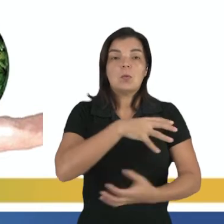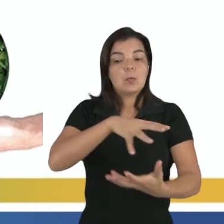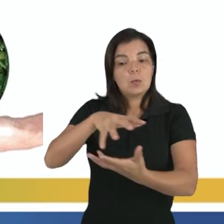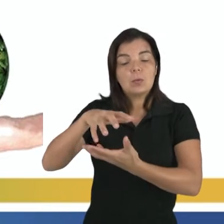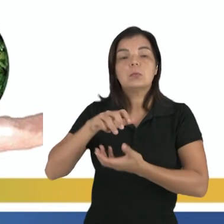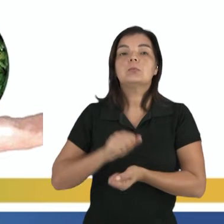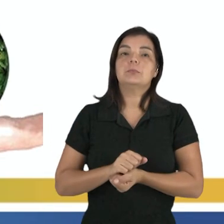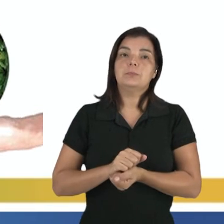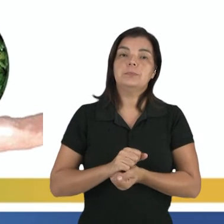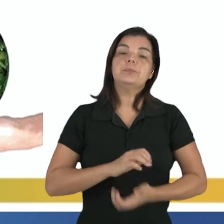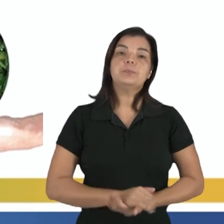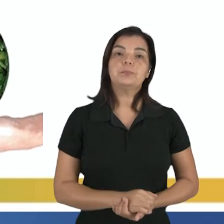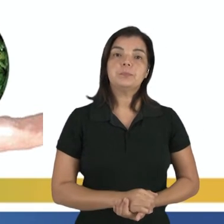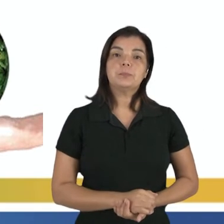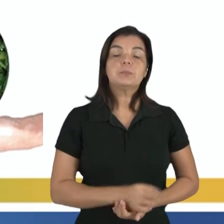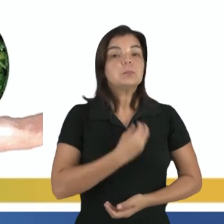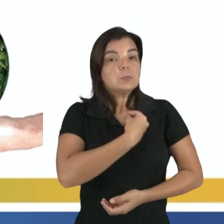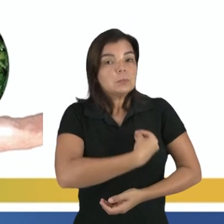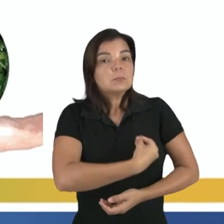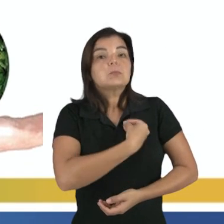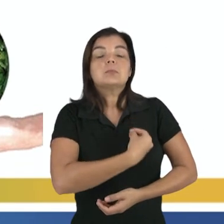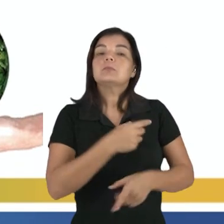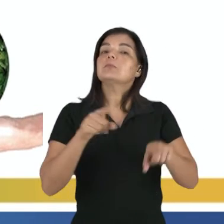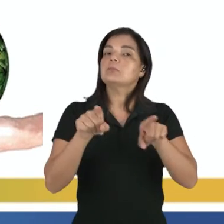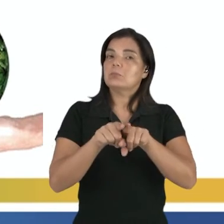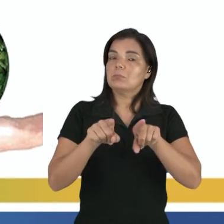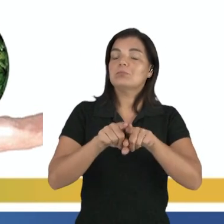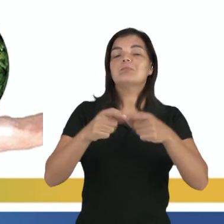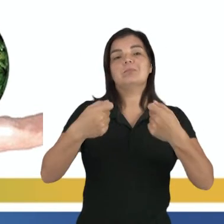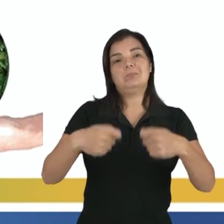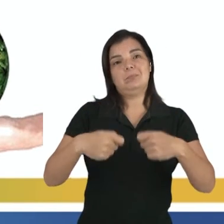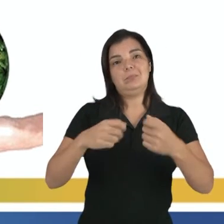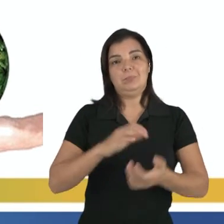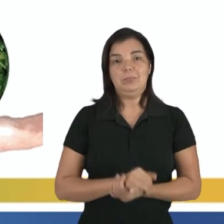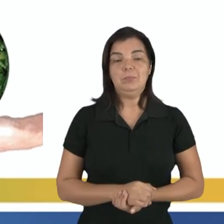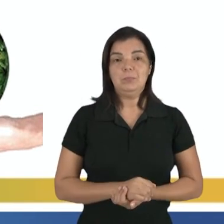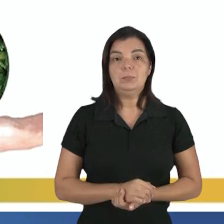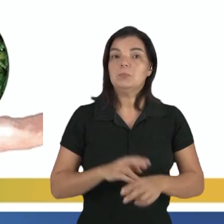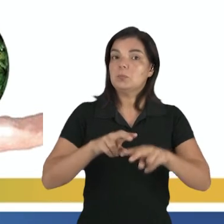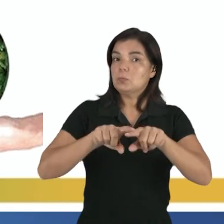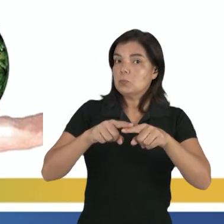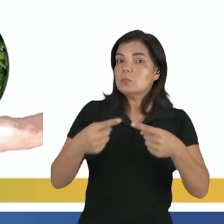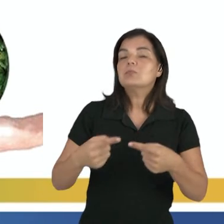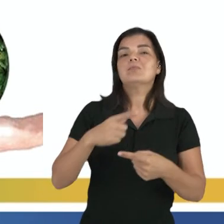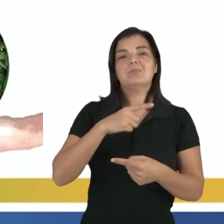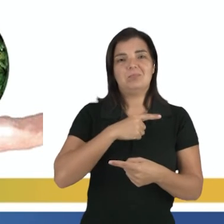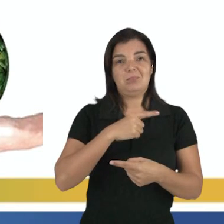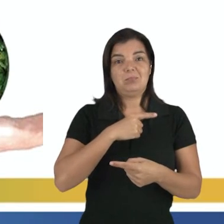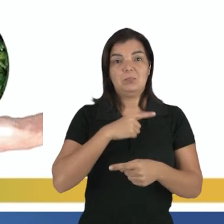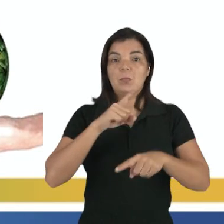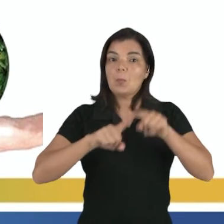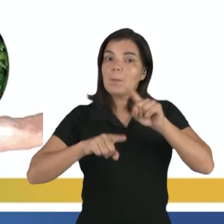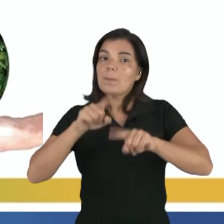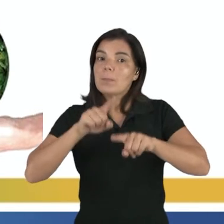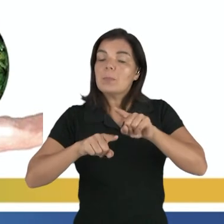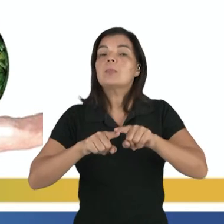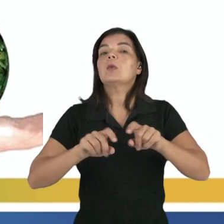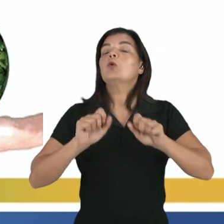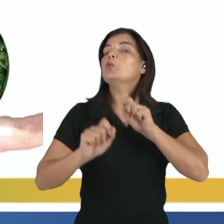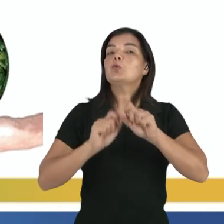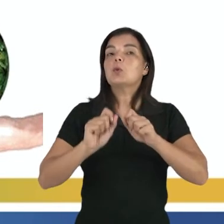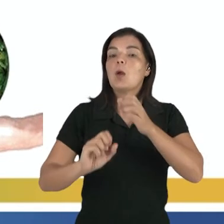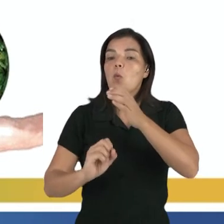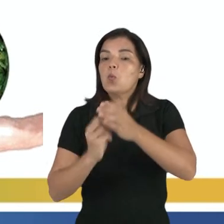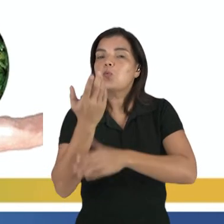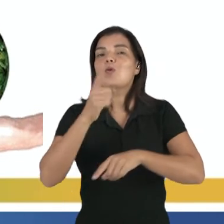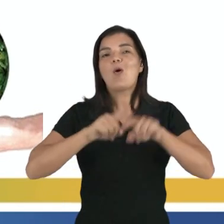Terra. A nossa sobrevivência ela também depende disso, pois a gente tira muita matéria-prima também da natureza,